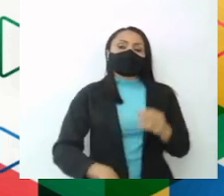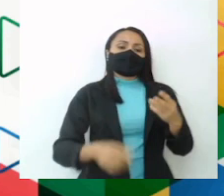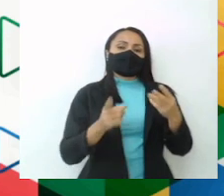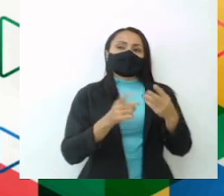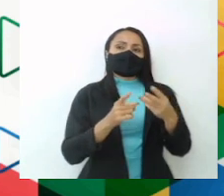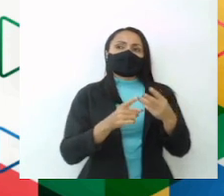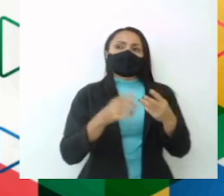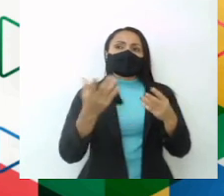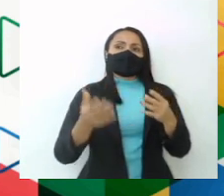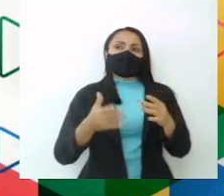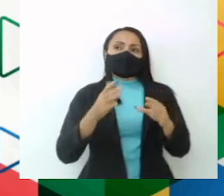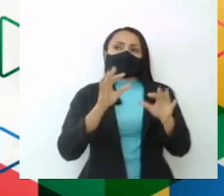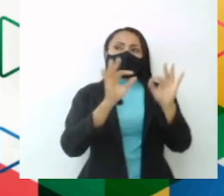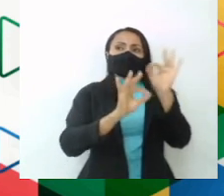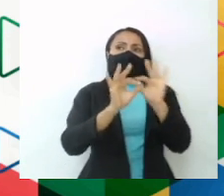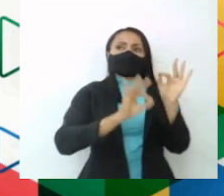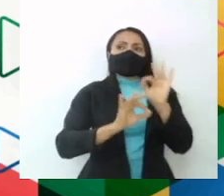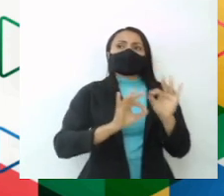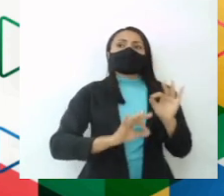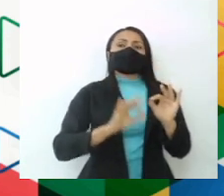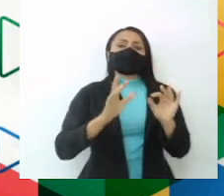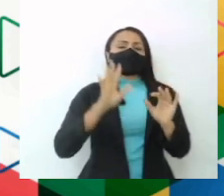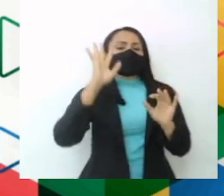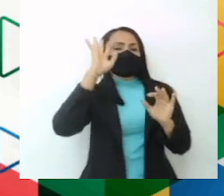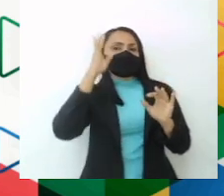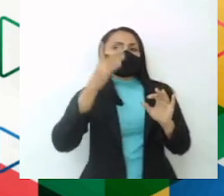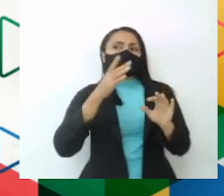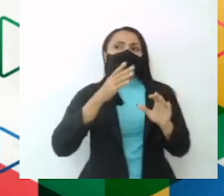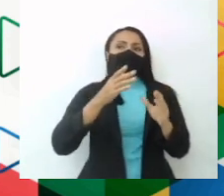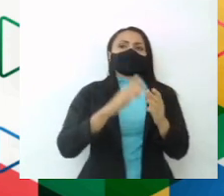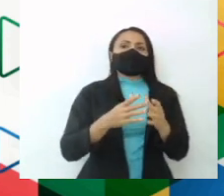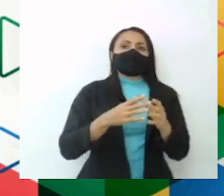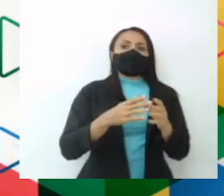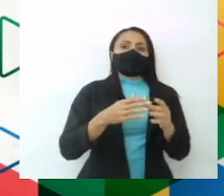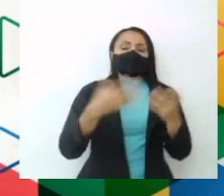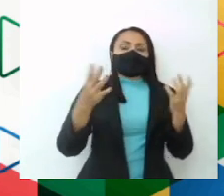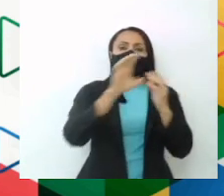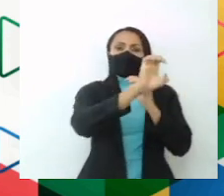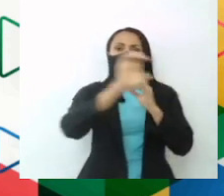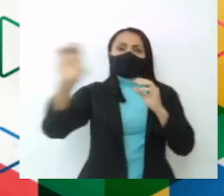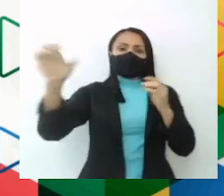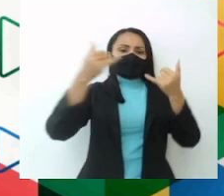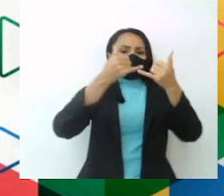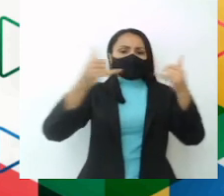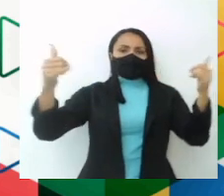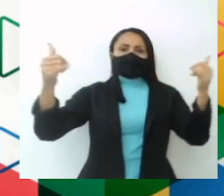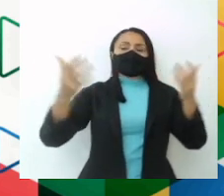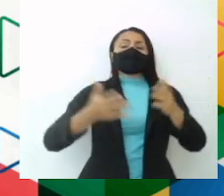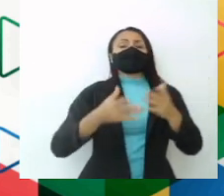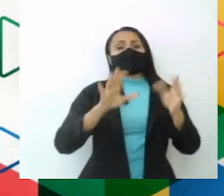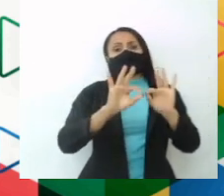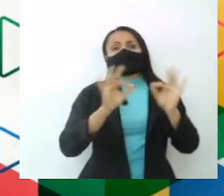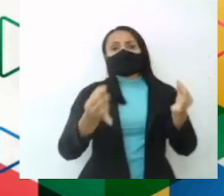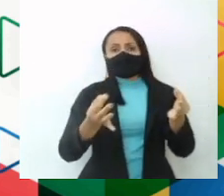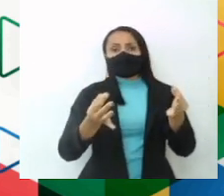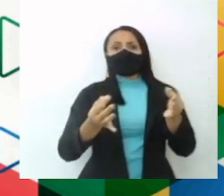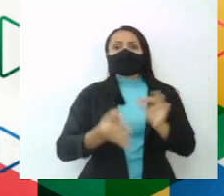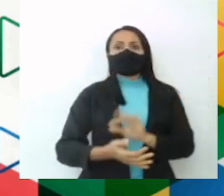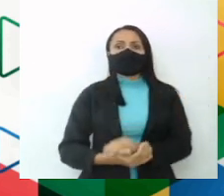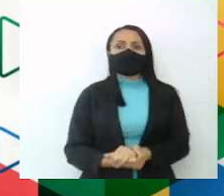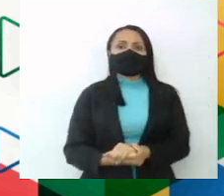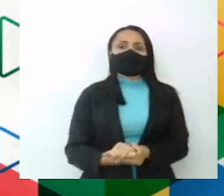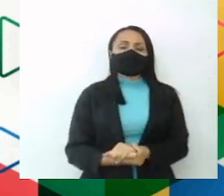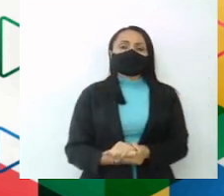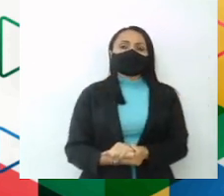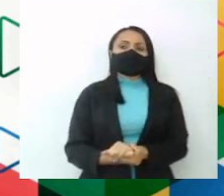passo é montar e resolver a equação, que também é simples, Então